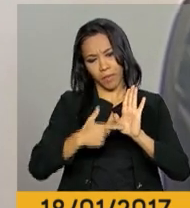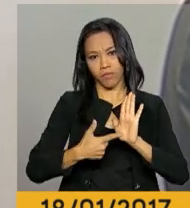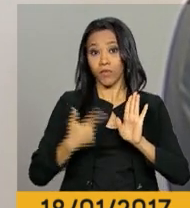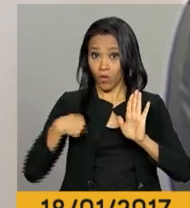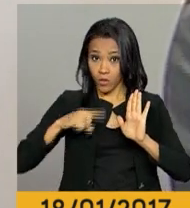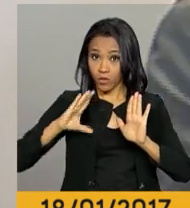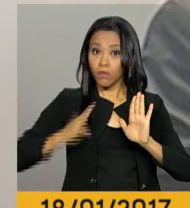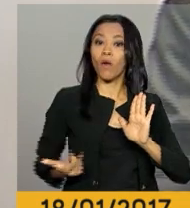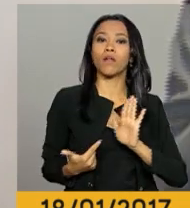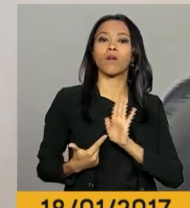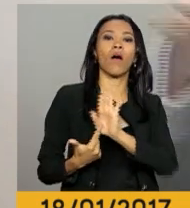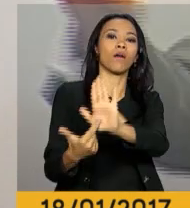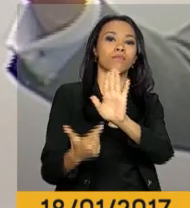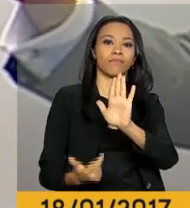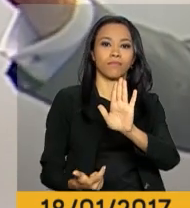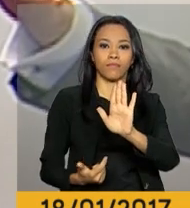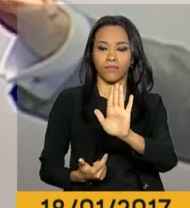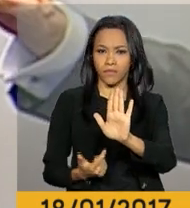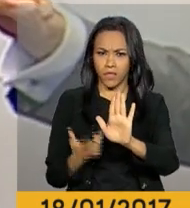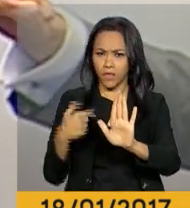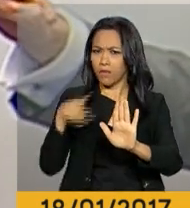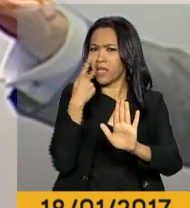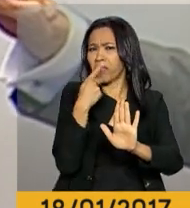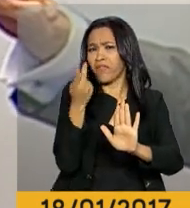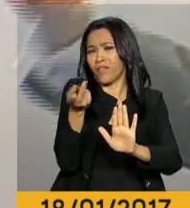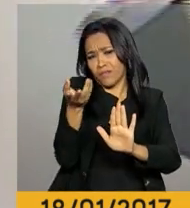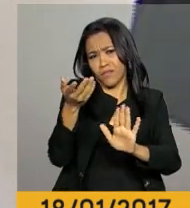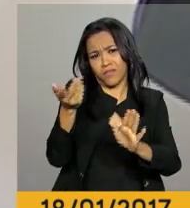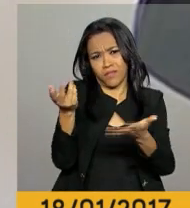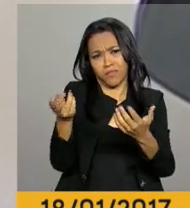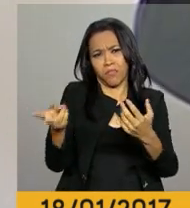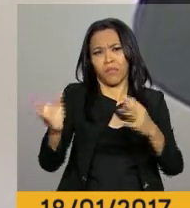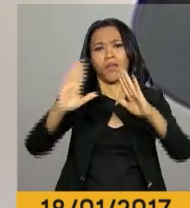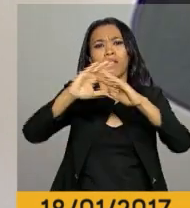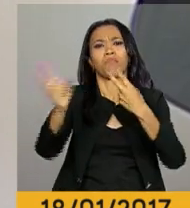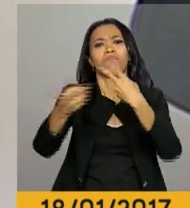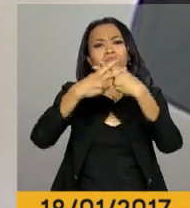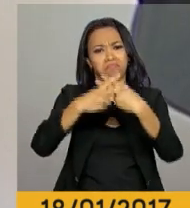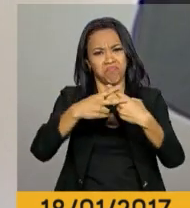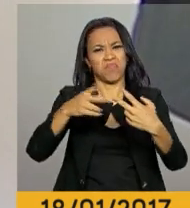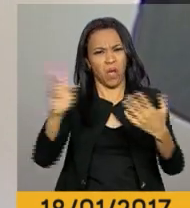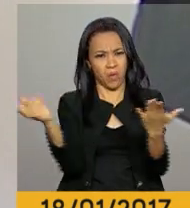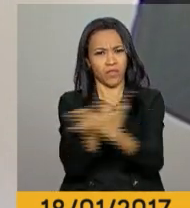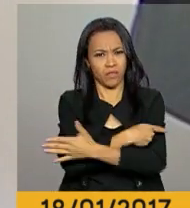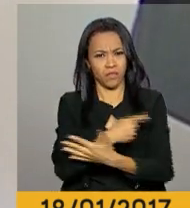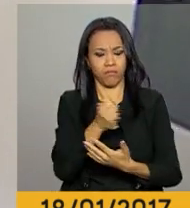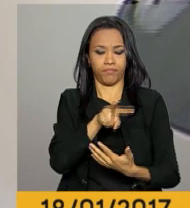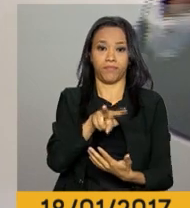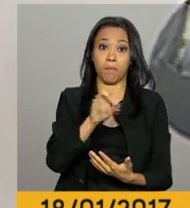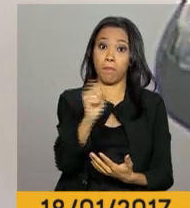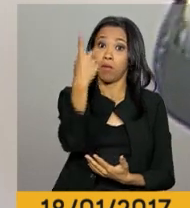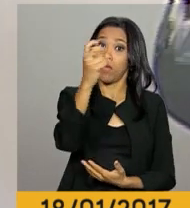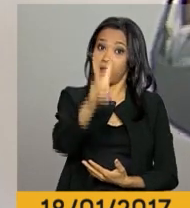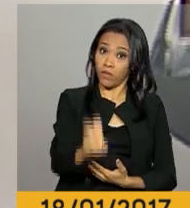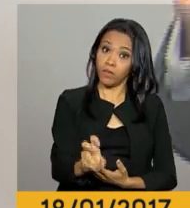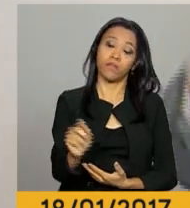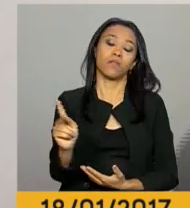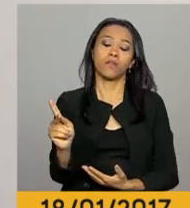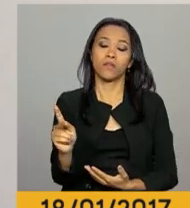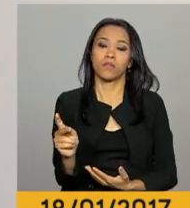ousando não quero nem mencionar esse caso das penitenciárias que pela primeira vez pela primeira vez com o